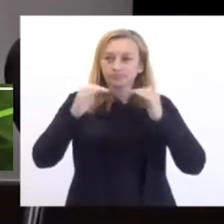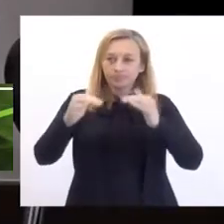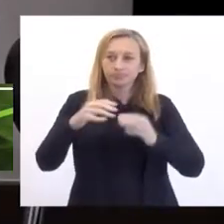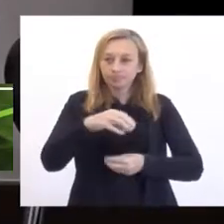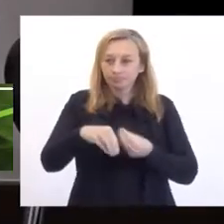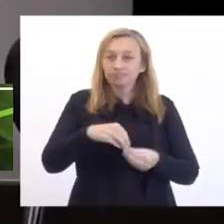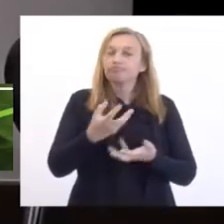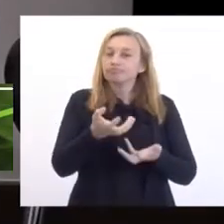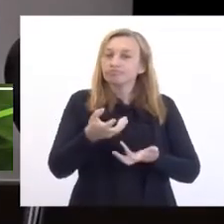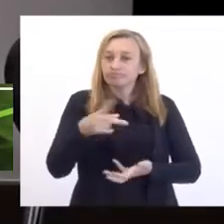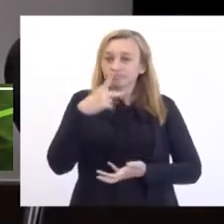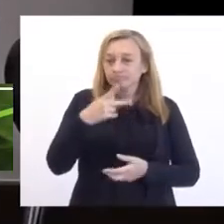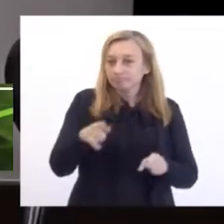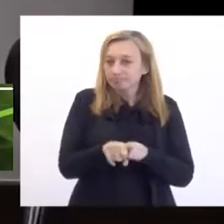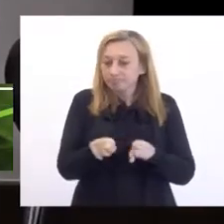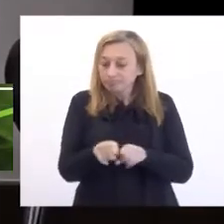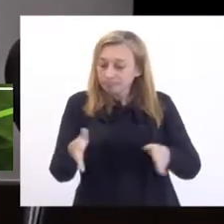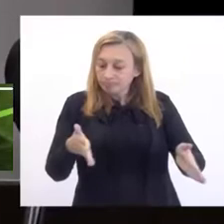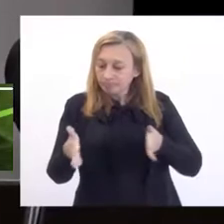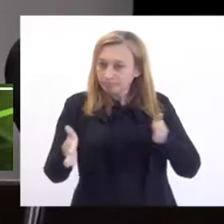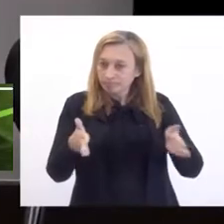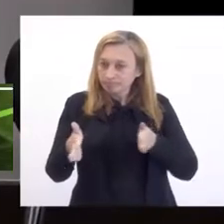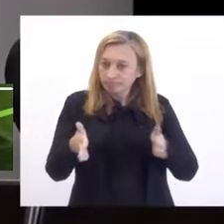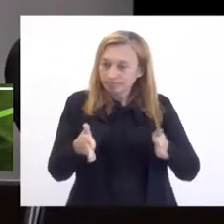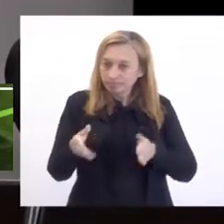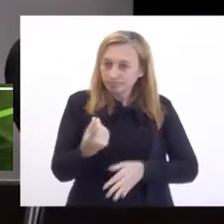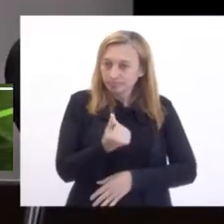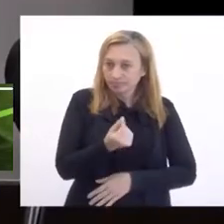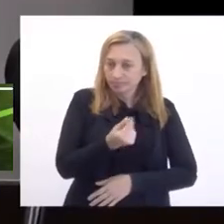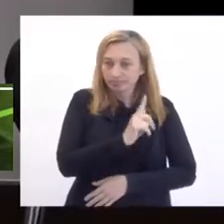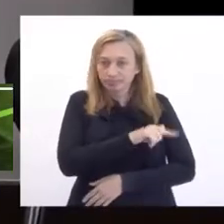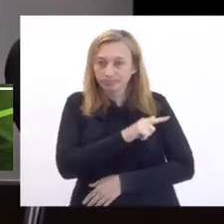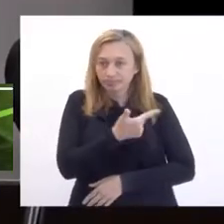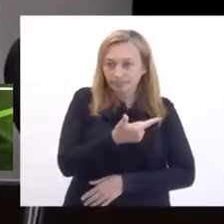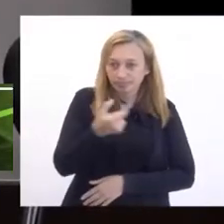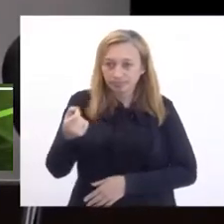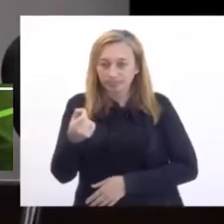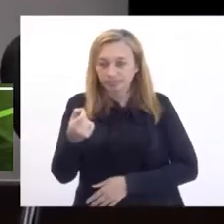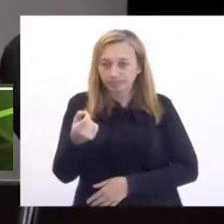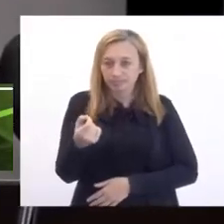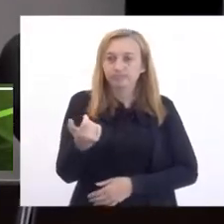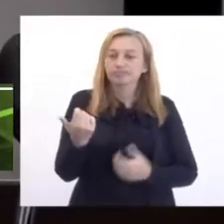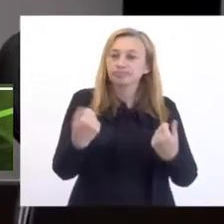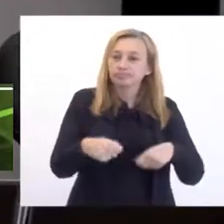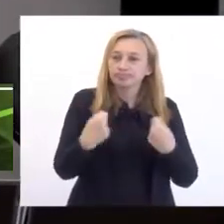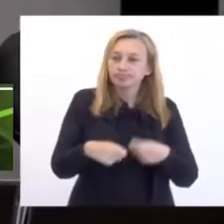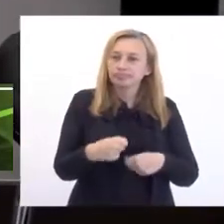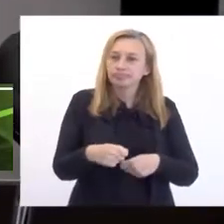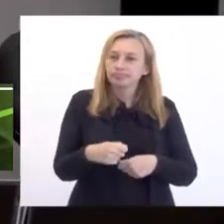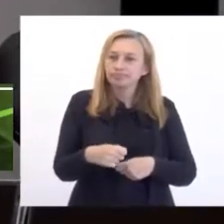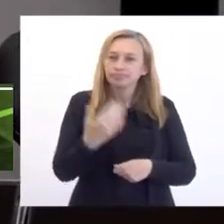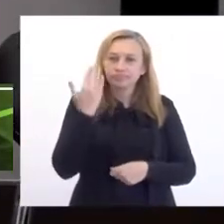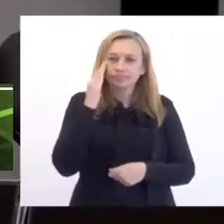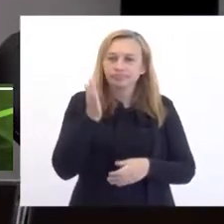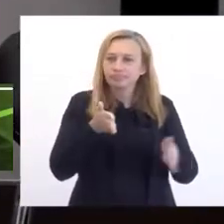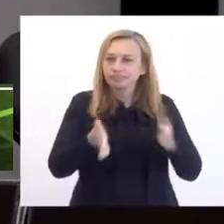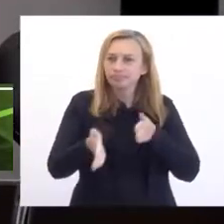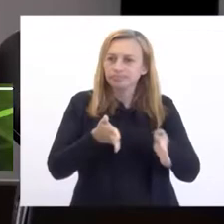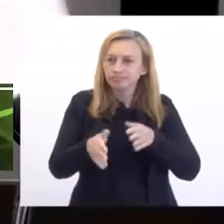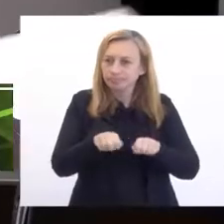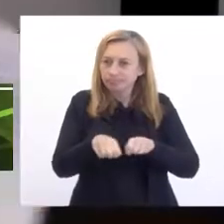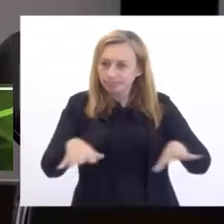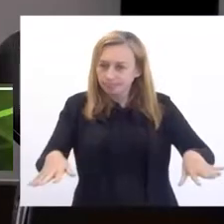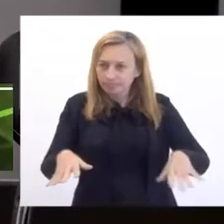Quero ressaltar também o período das contas dessa gestão de 2020, que é preciso levar em consideração o período de